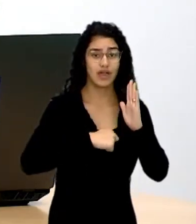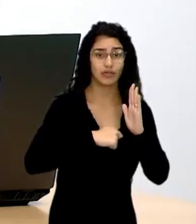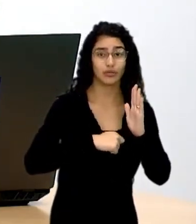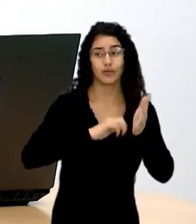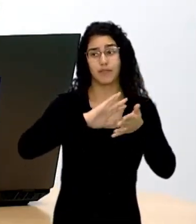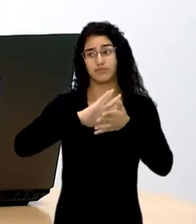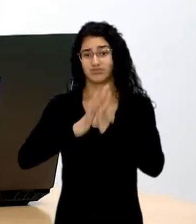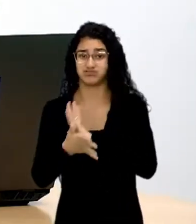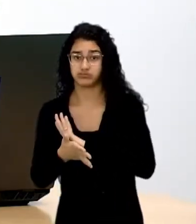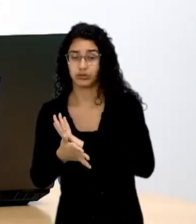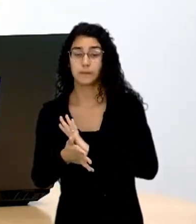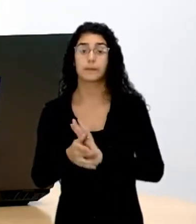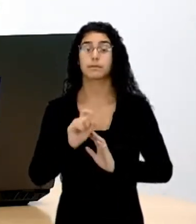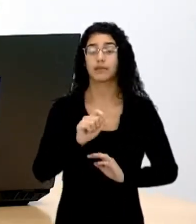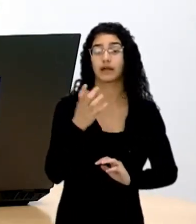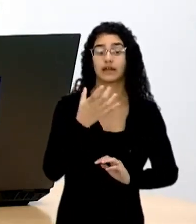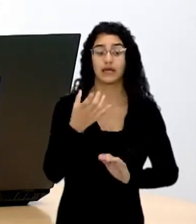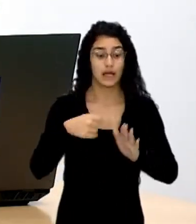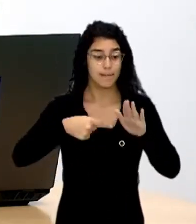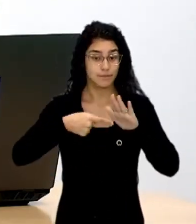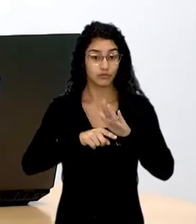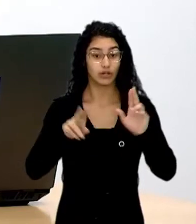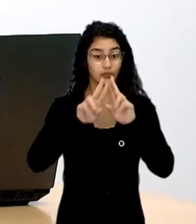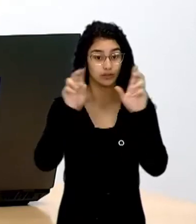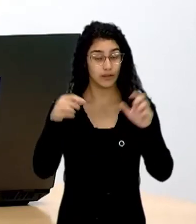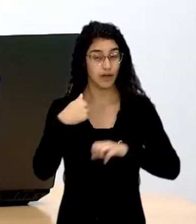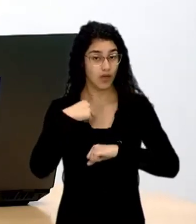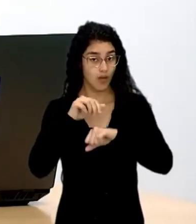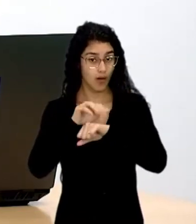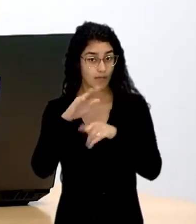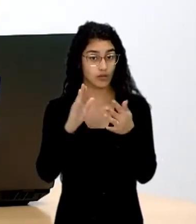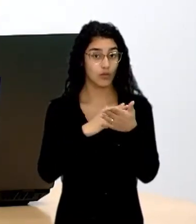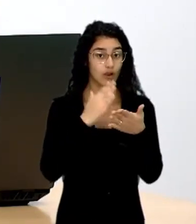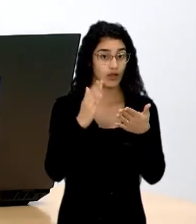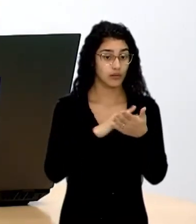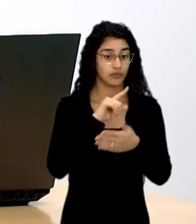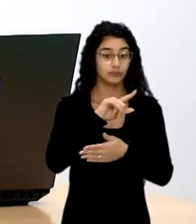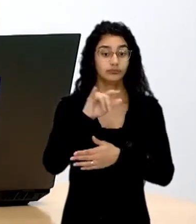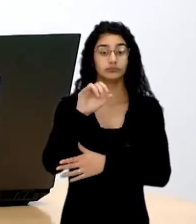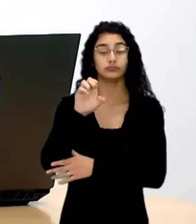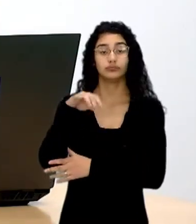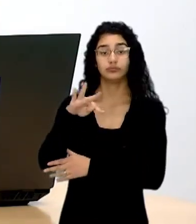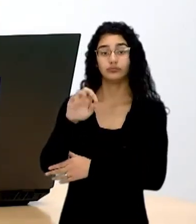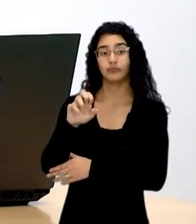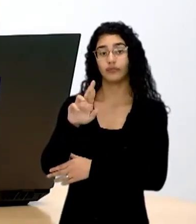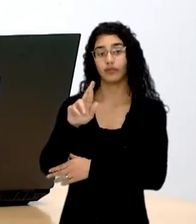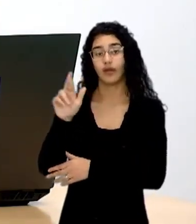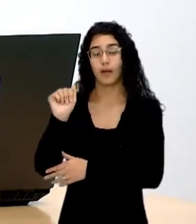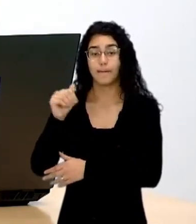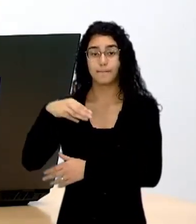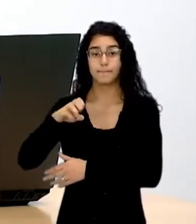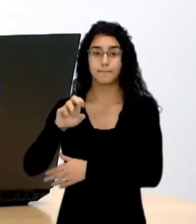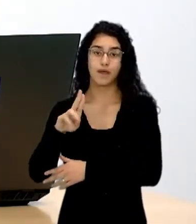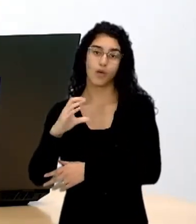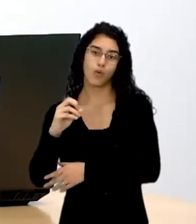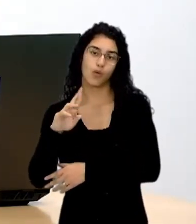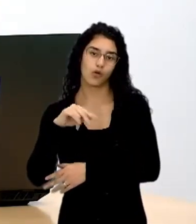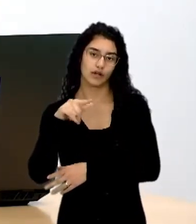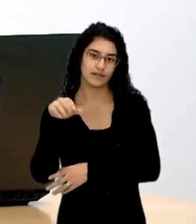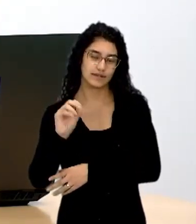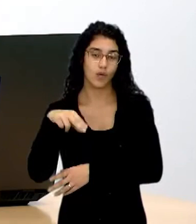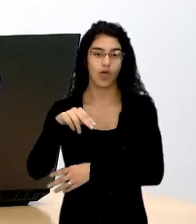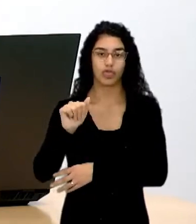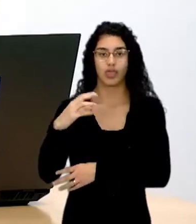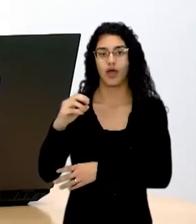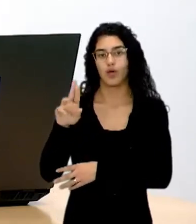eram quebrados, e para quem quiser se aprofundar nesse tema, eu recomendo o livro Em Terra em Meu Coração, na Curva do Rio. É um relato